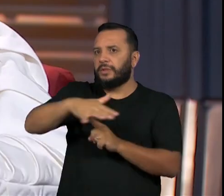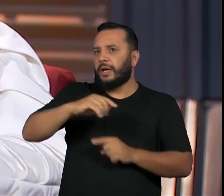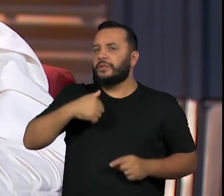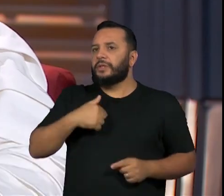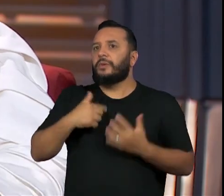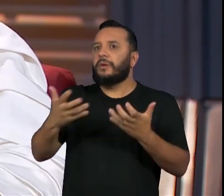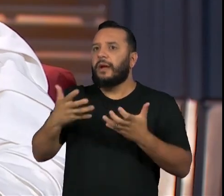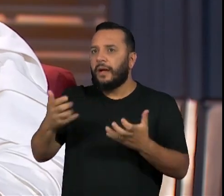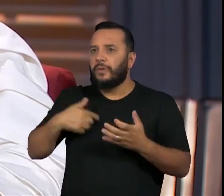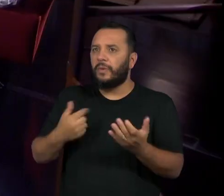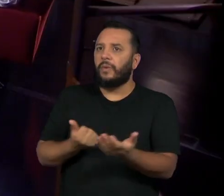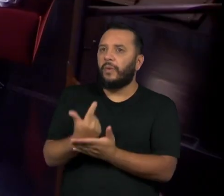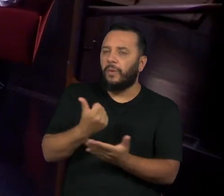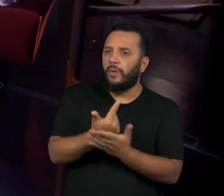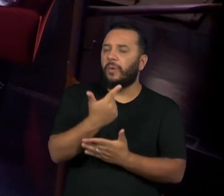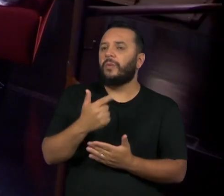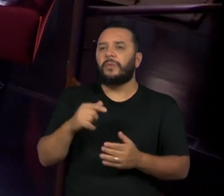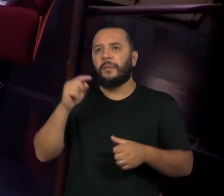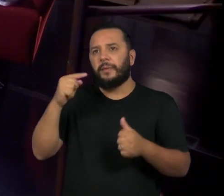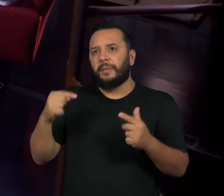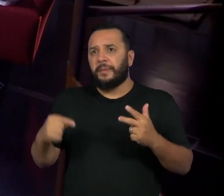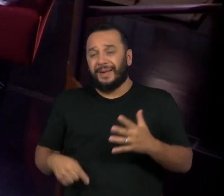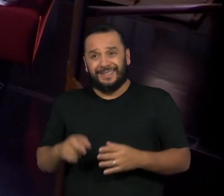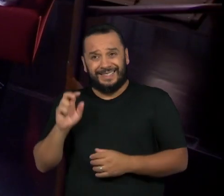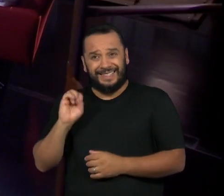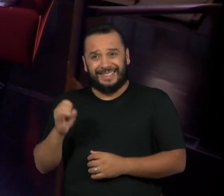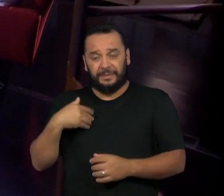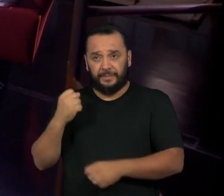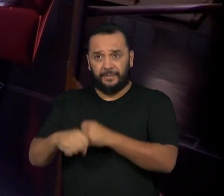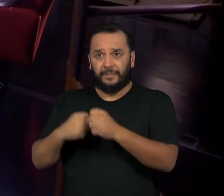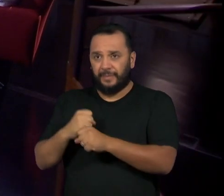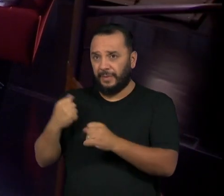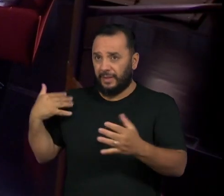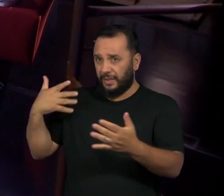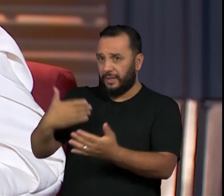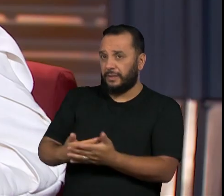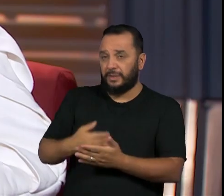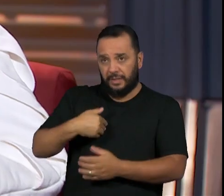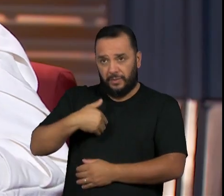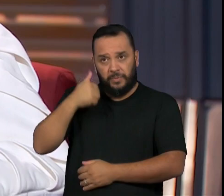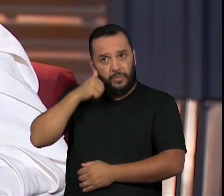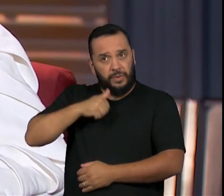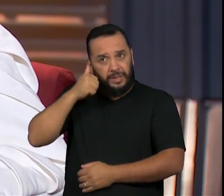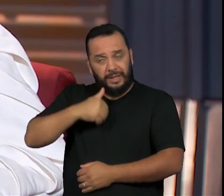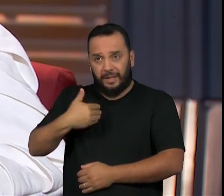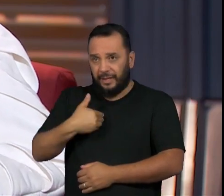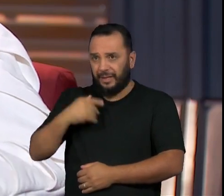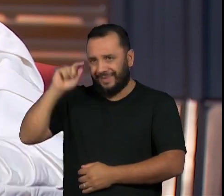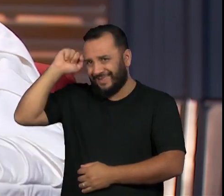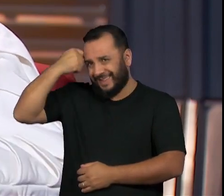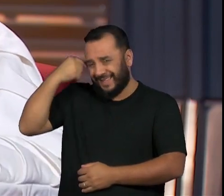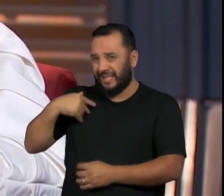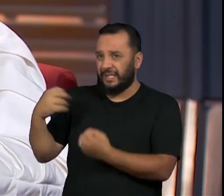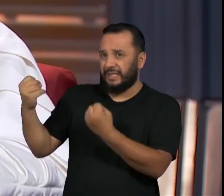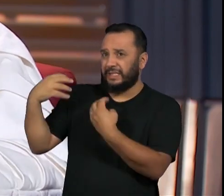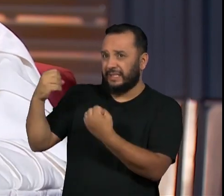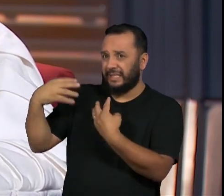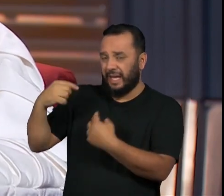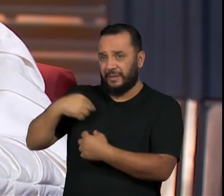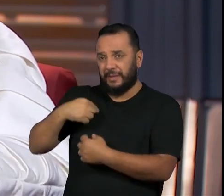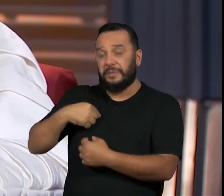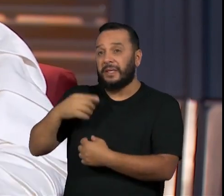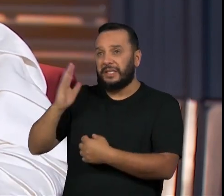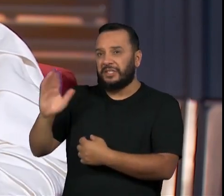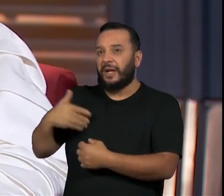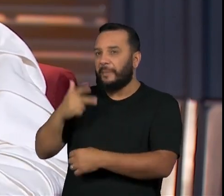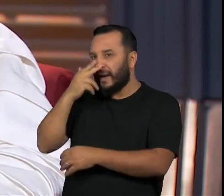consumo, dentre outras questões. E se por muito tempo, eu como mulher negra, né, me ensinaram, né, houve um adestramento social